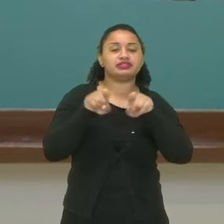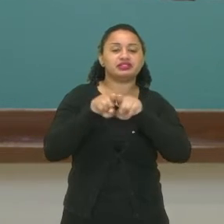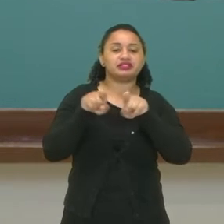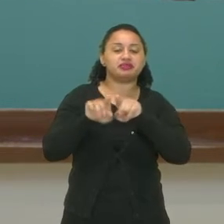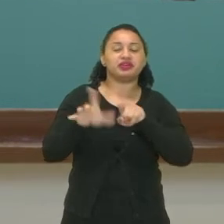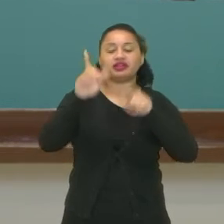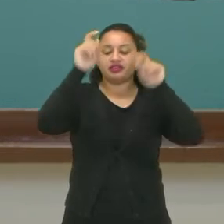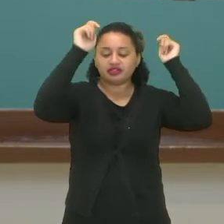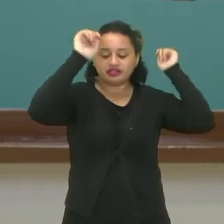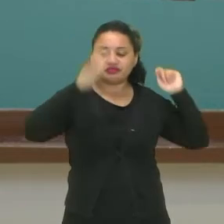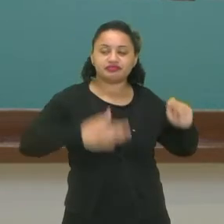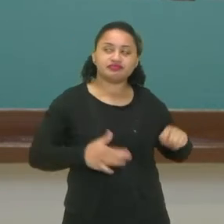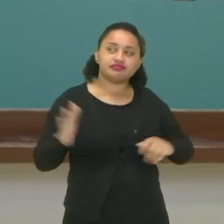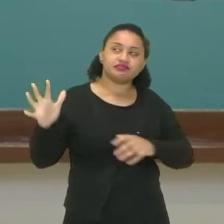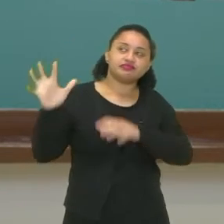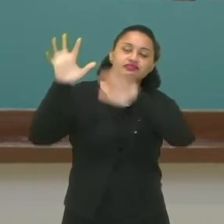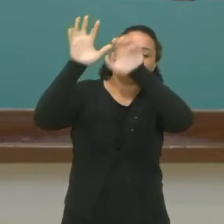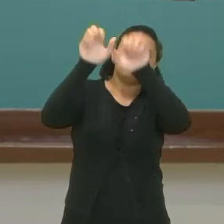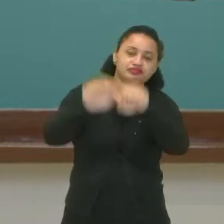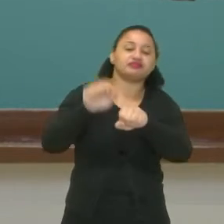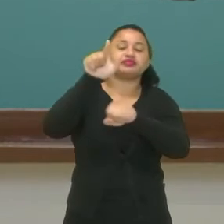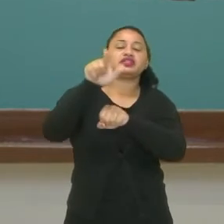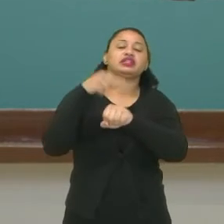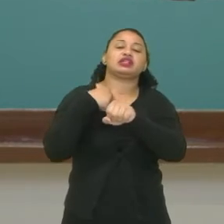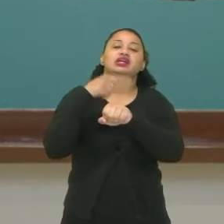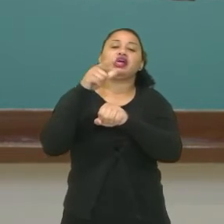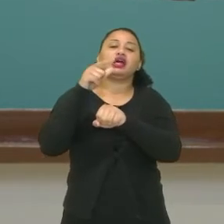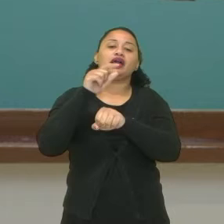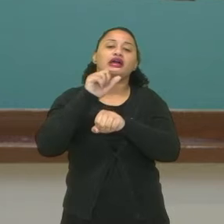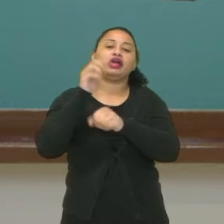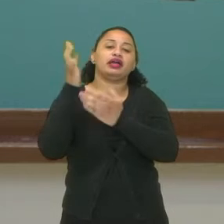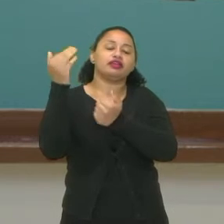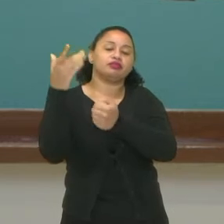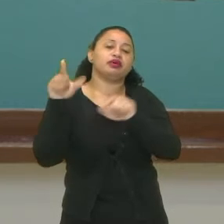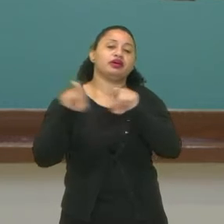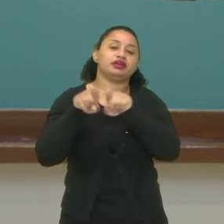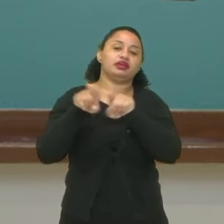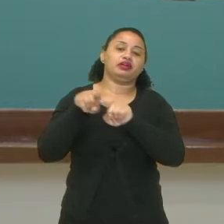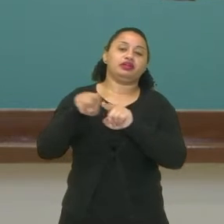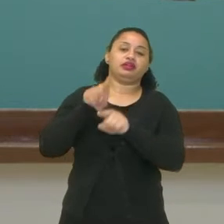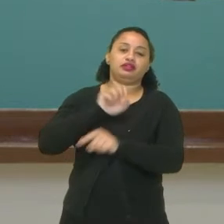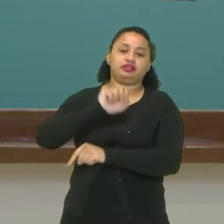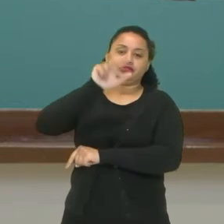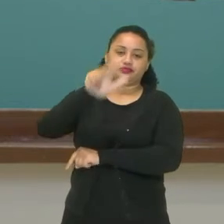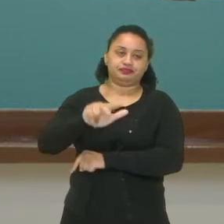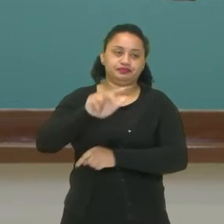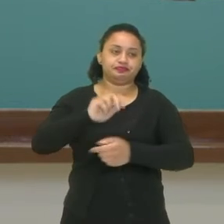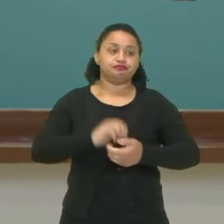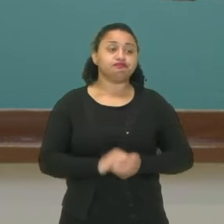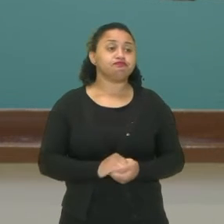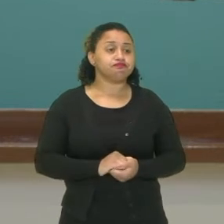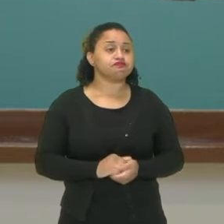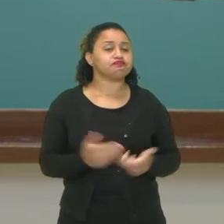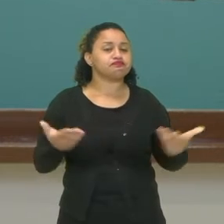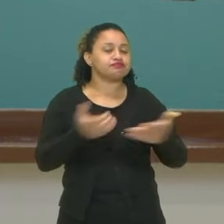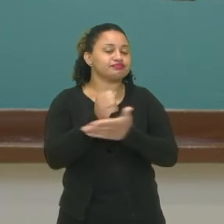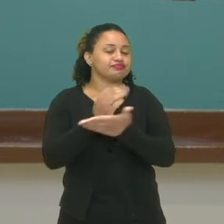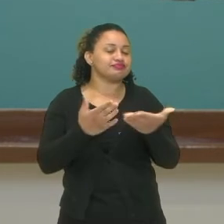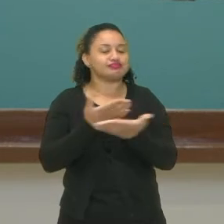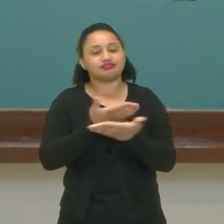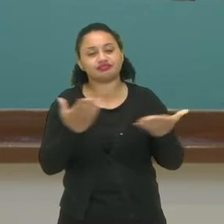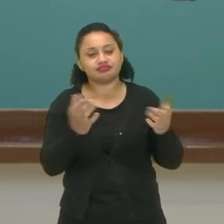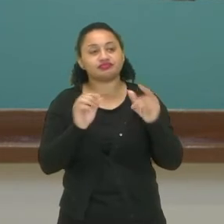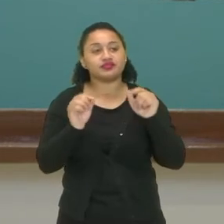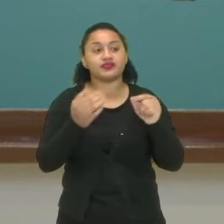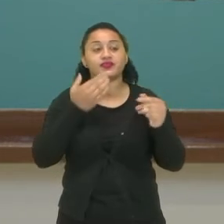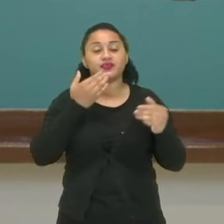de Napoleão à Península Ibérica e à desorganização gerada na administração colonial. E aqui a gente tem uma atividade,